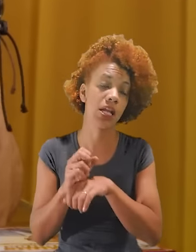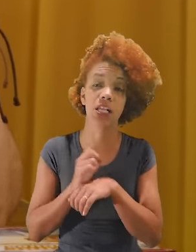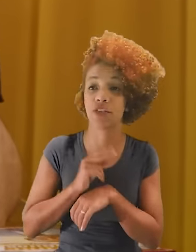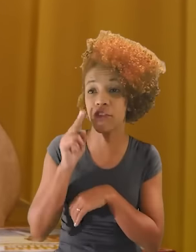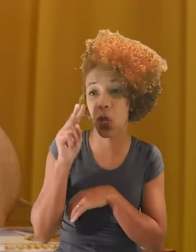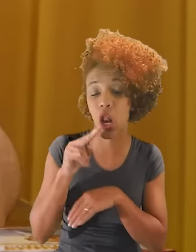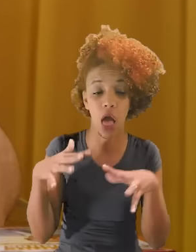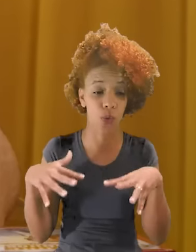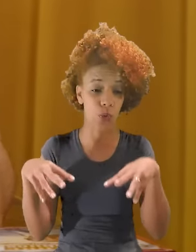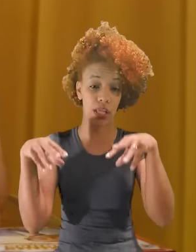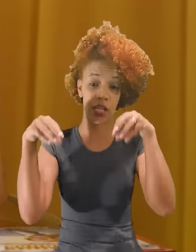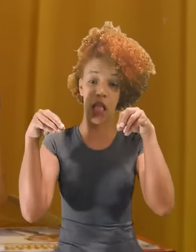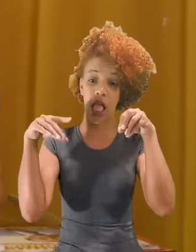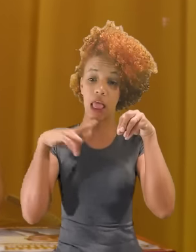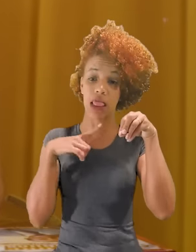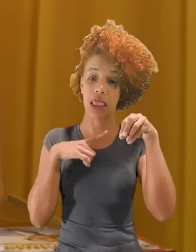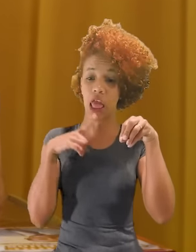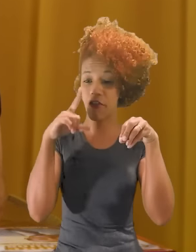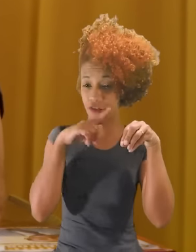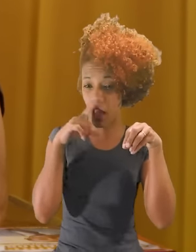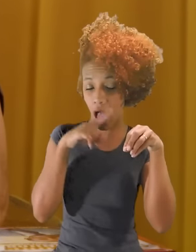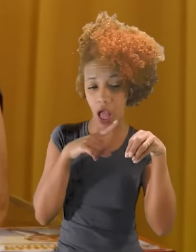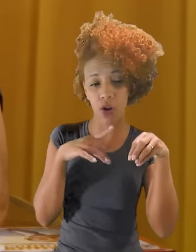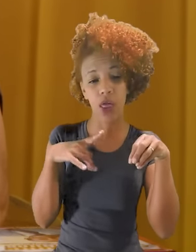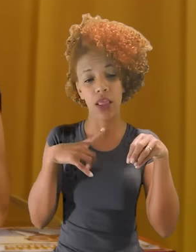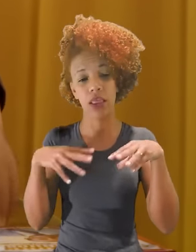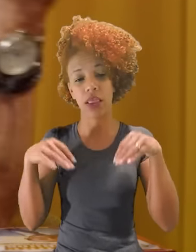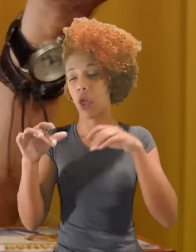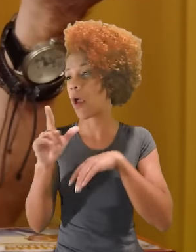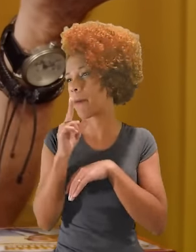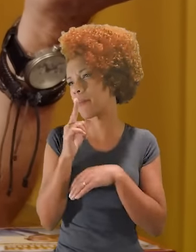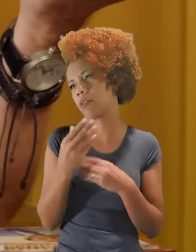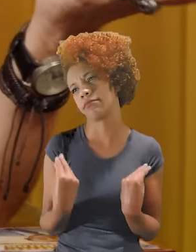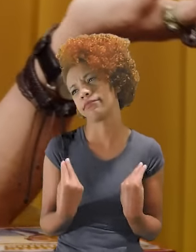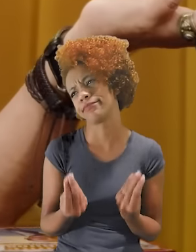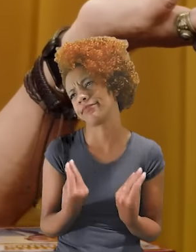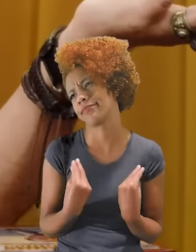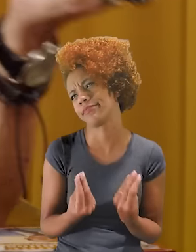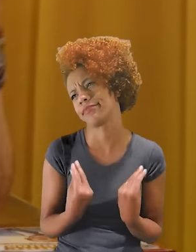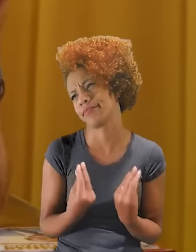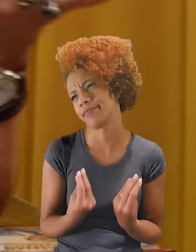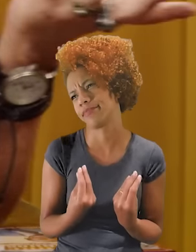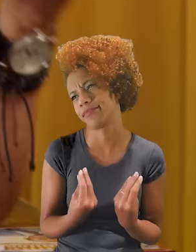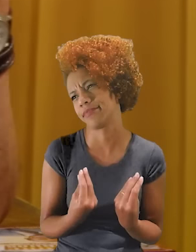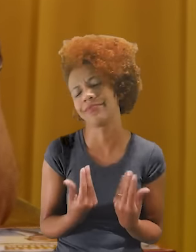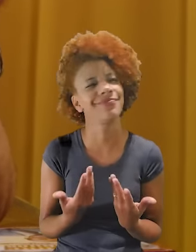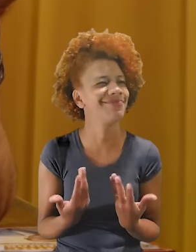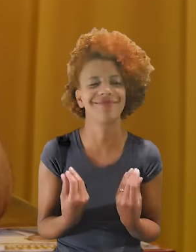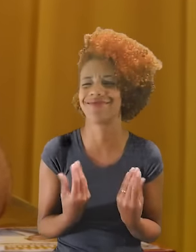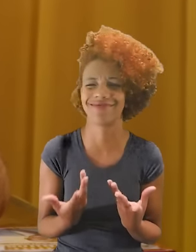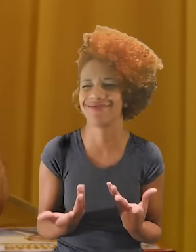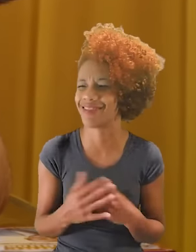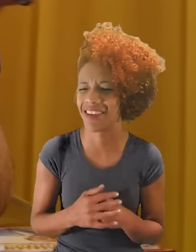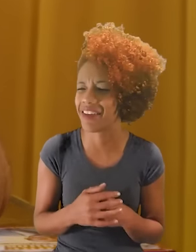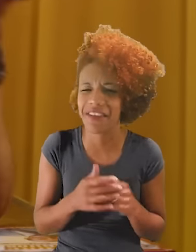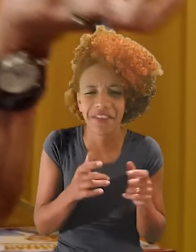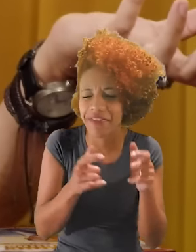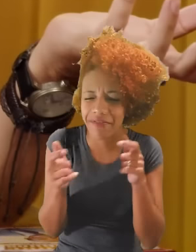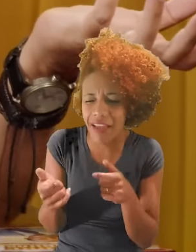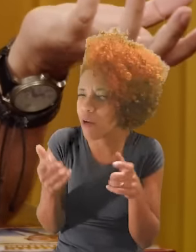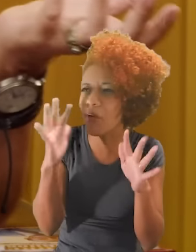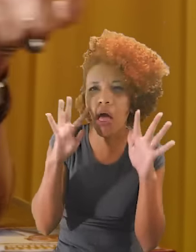se você olhar o castelo, ele tem assim, ele é fálico e é uma piroca ali. Você fala assim, cara, da onde você tirou isso? Você... Sim, da sim. onde você